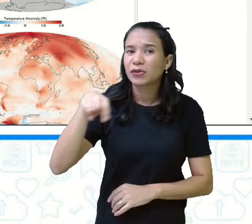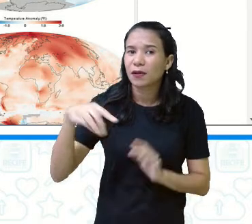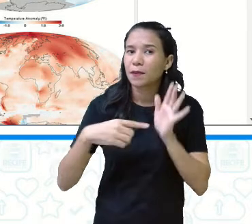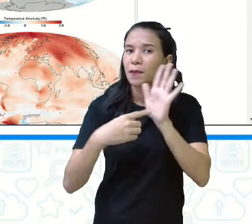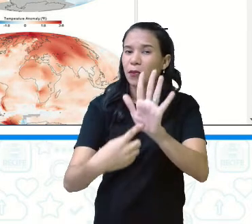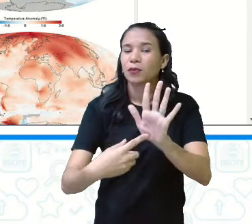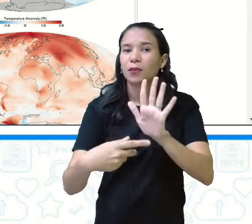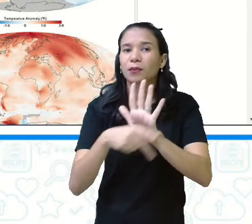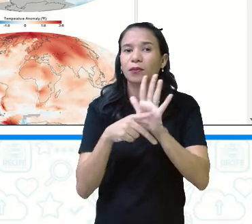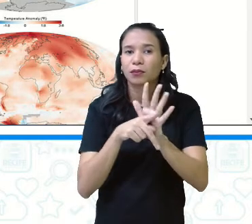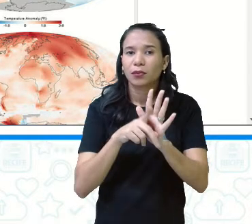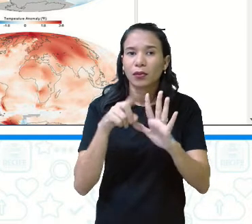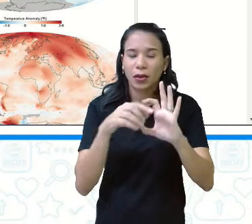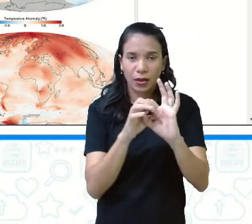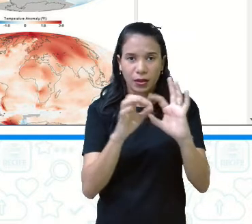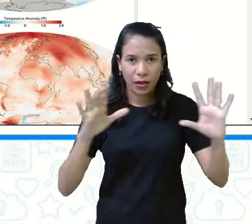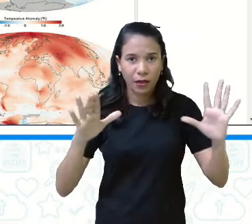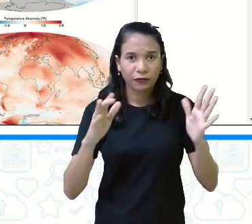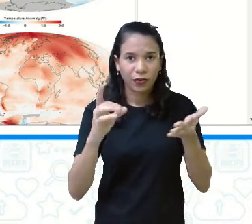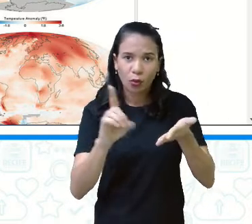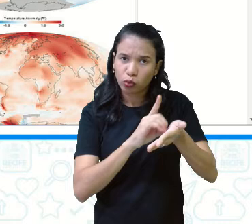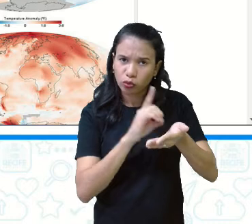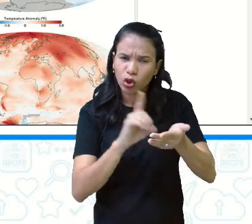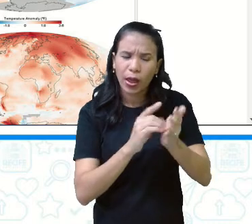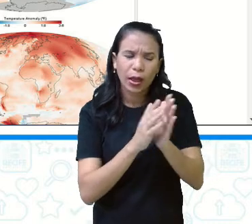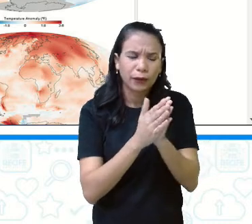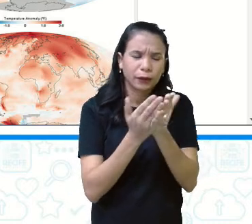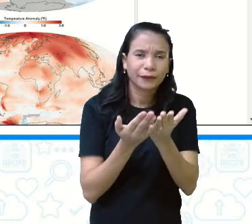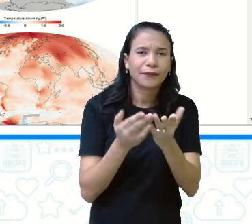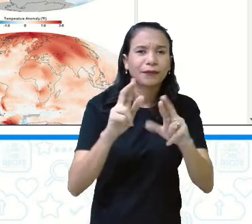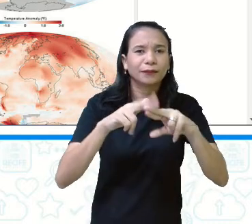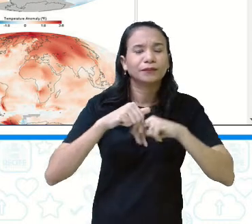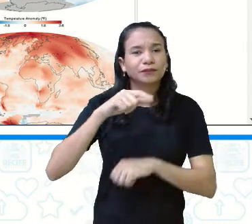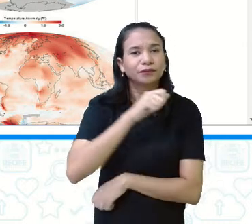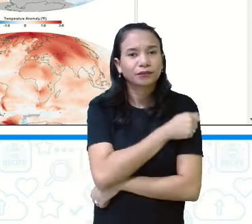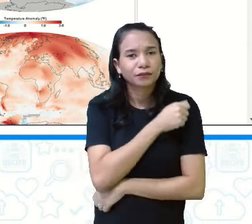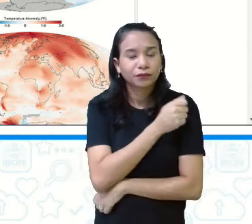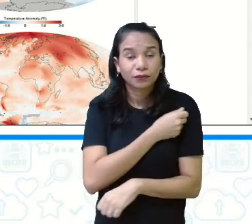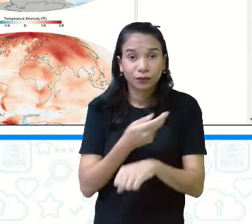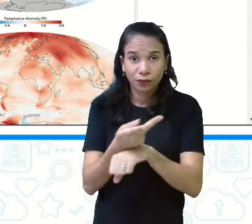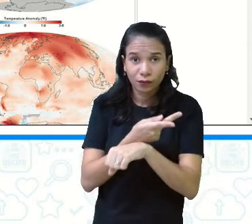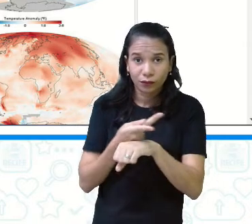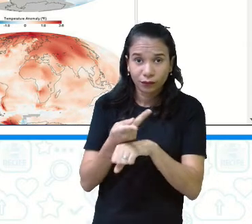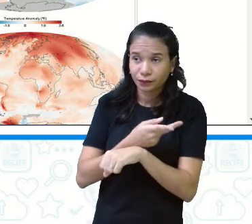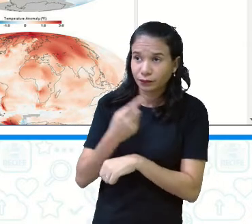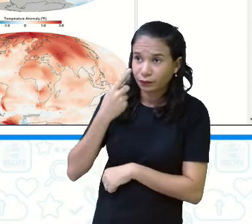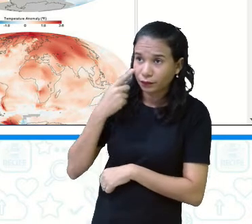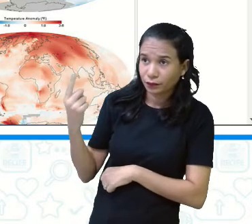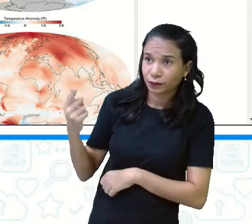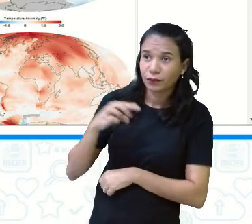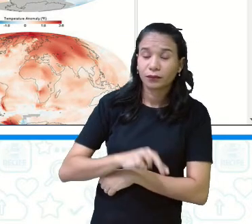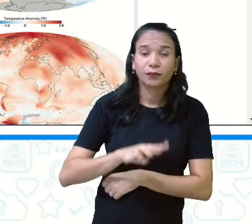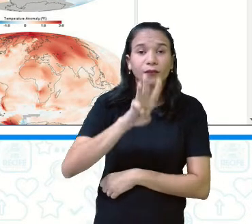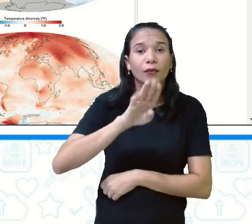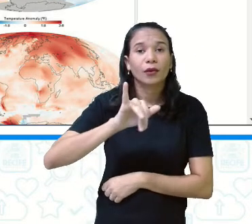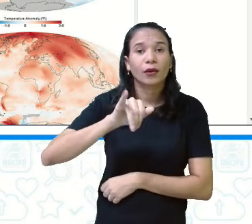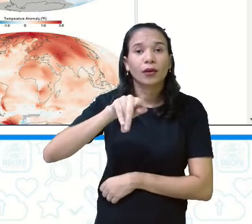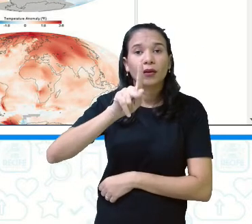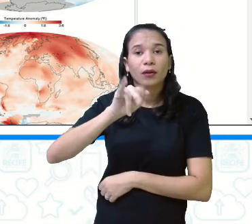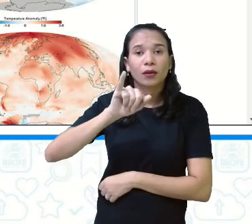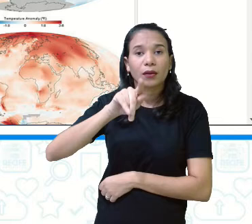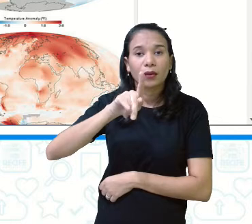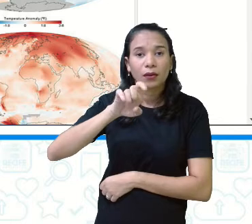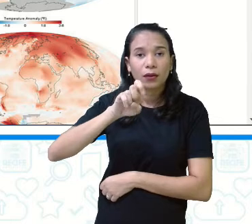porque ele é uma enciclopédia livre, tá certo? Então, geralmente os estudantes buscam muito essa enciclopédia virtual aí para fazer suas